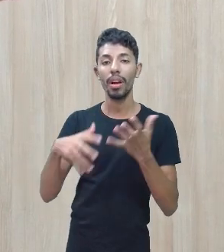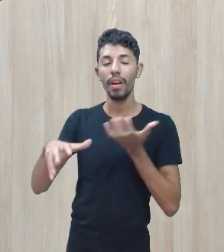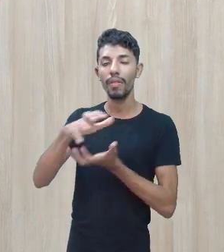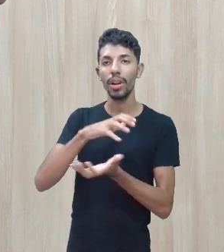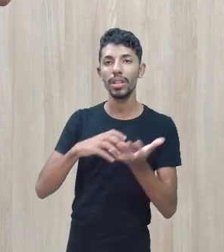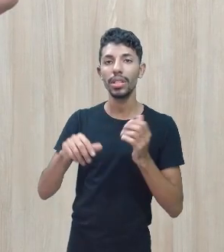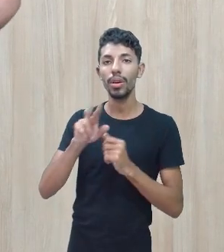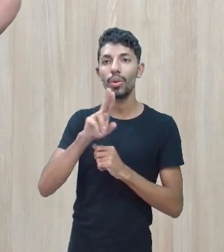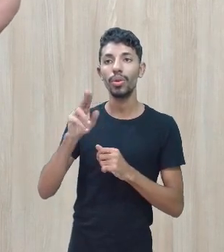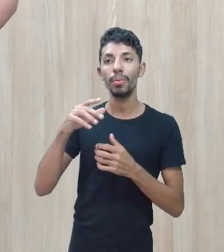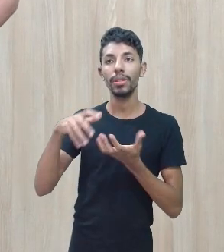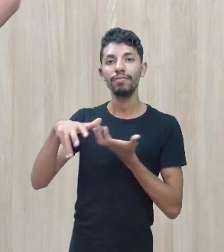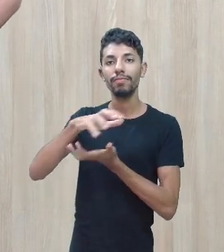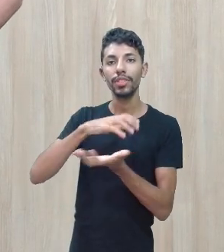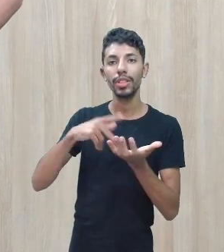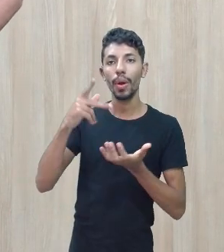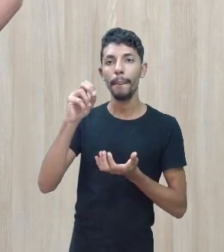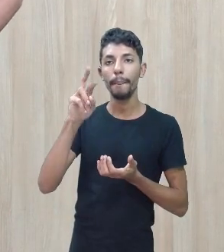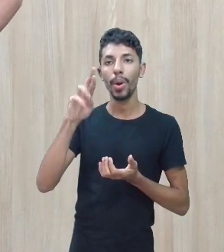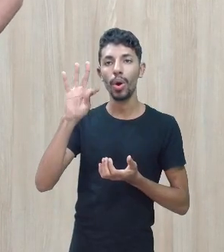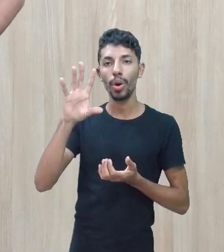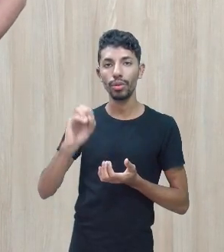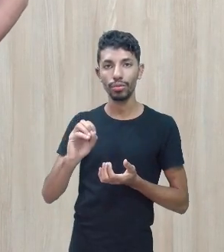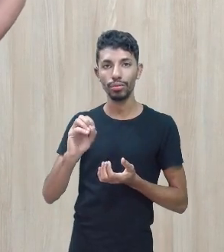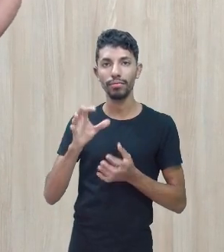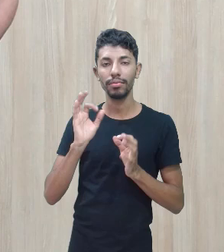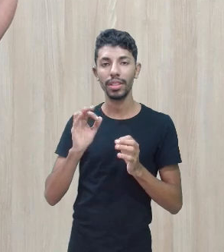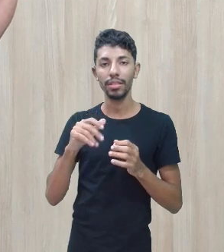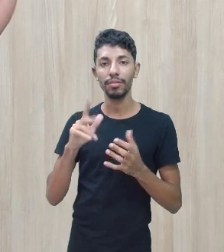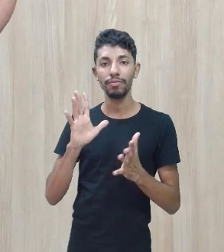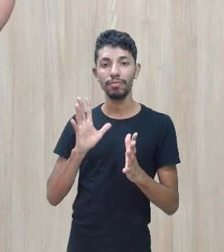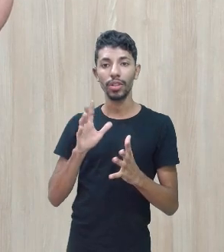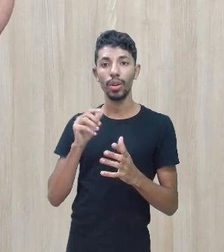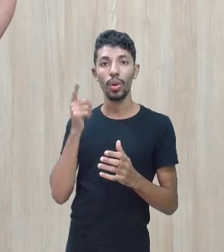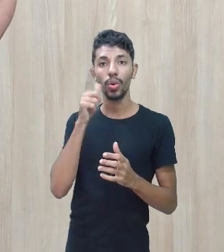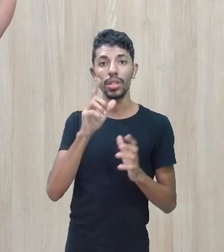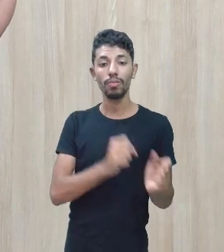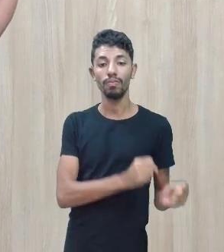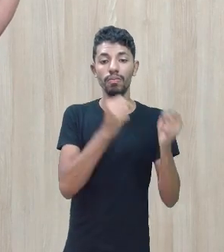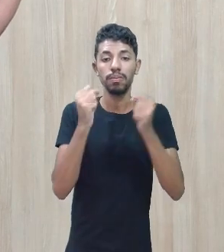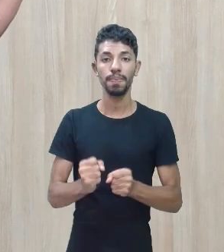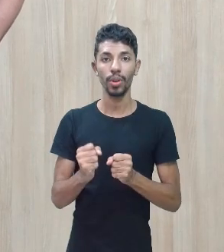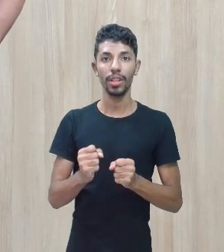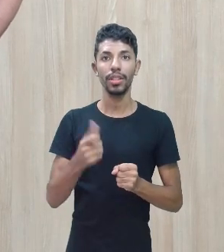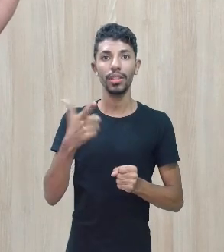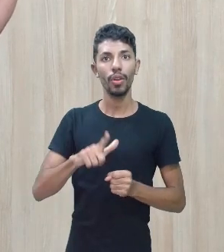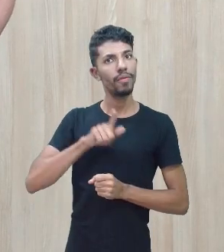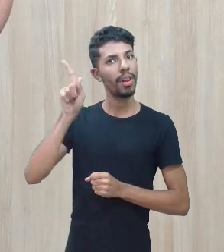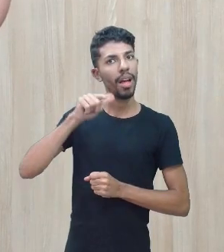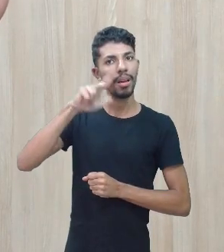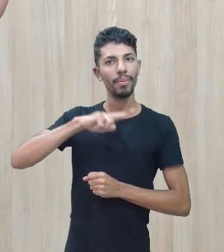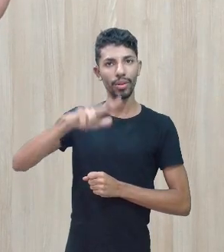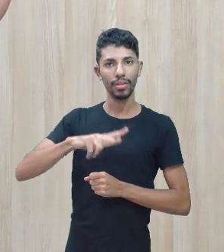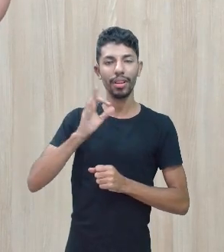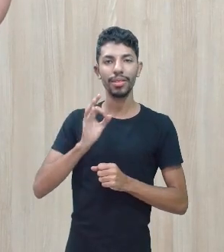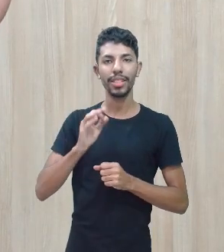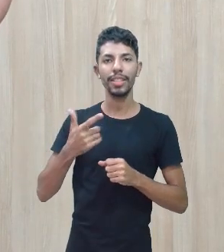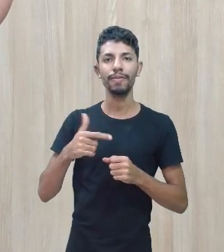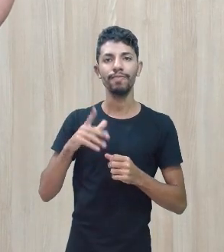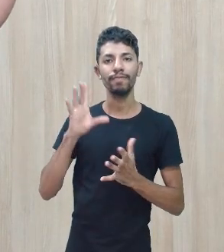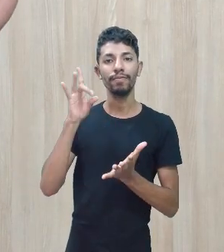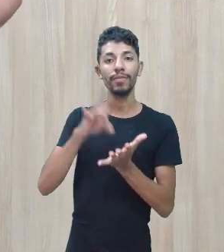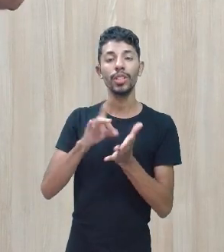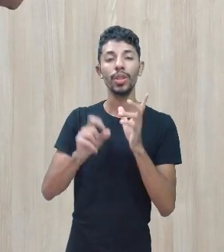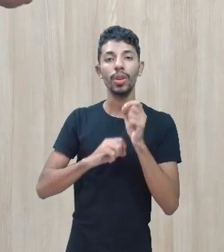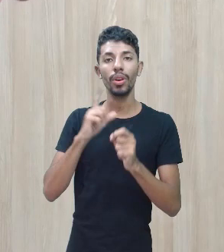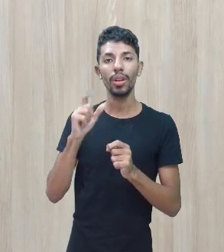entre 1820 e 1821, e essa Revolução do Porto assumiu o poder novamente em Portugal, declarou Portugal uma monarquia